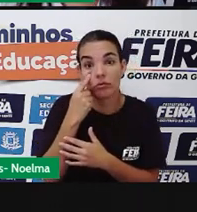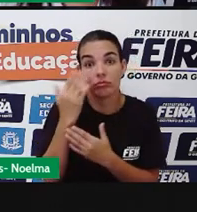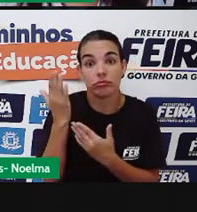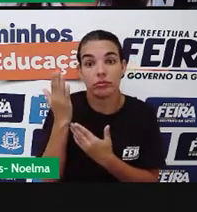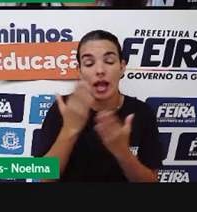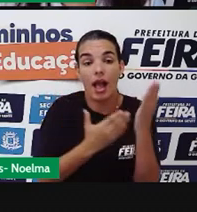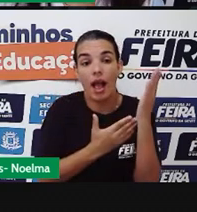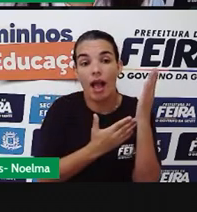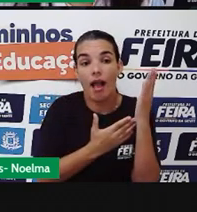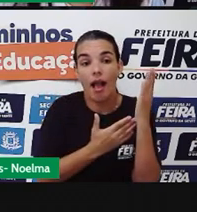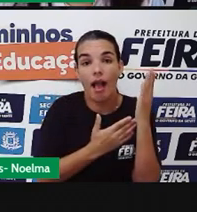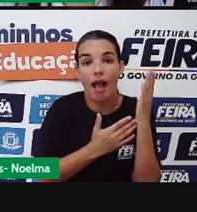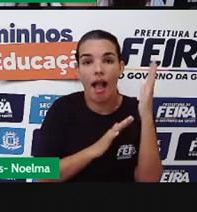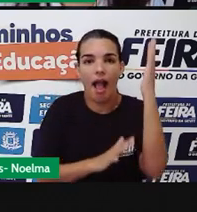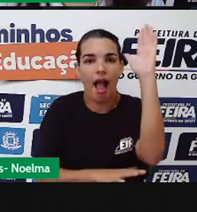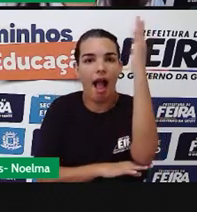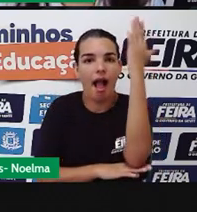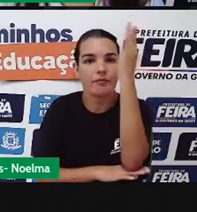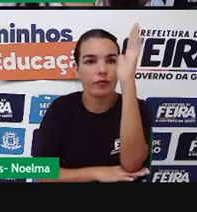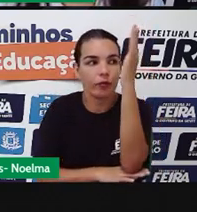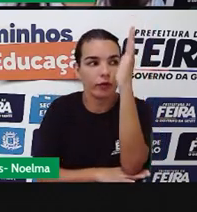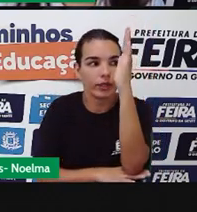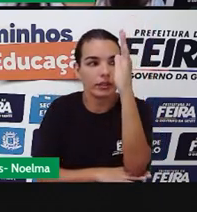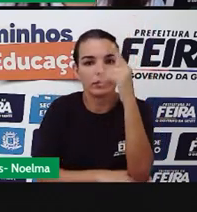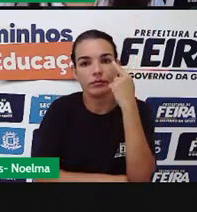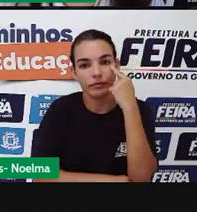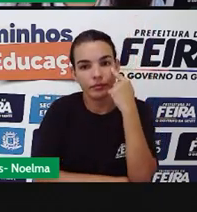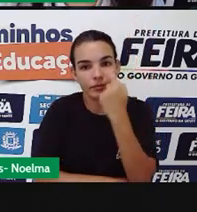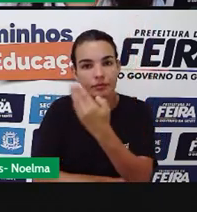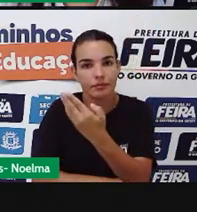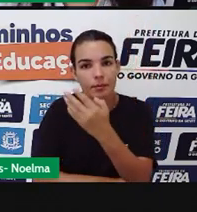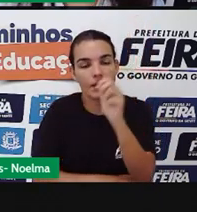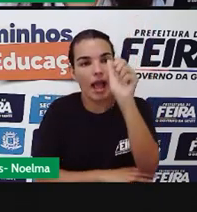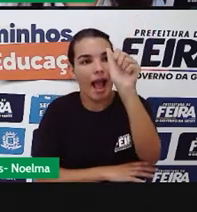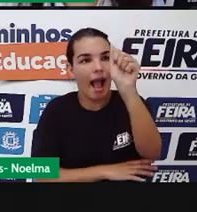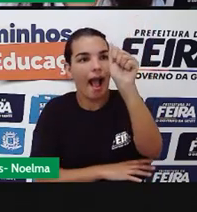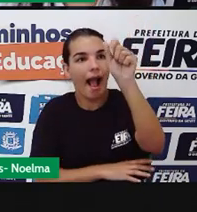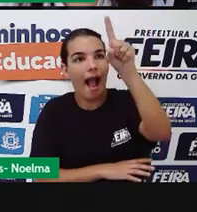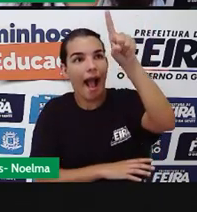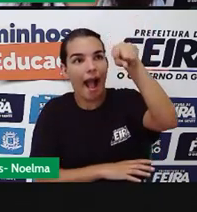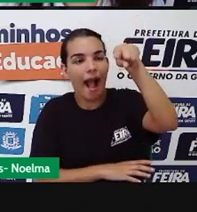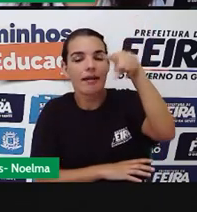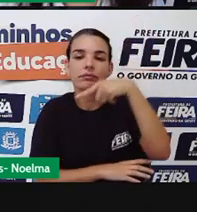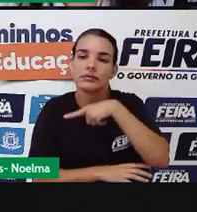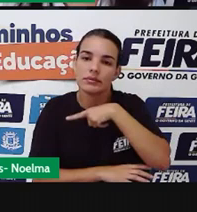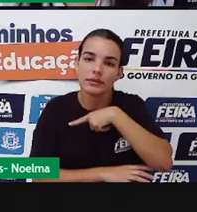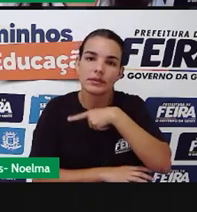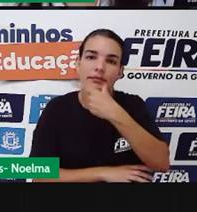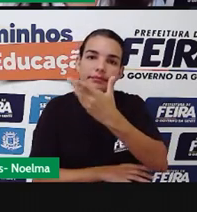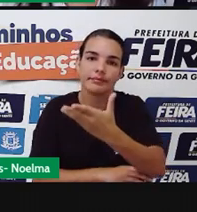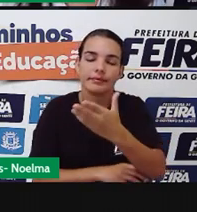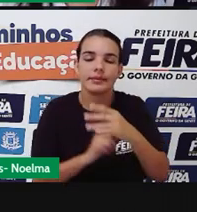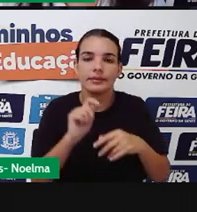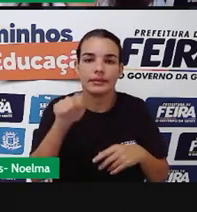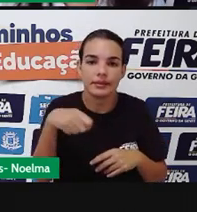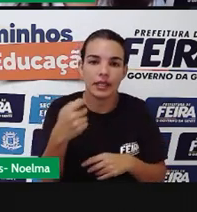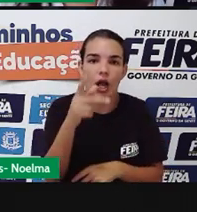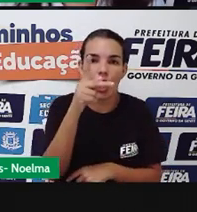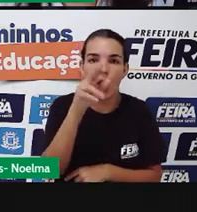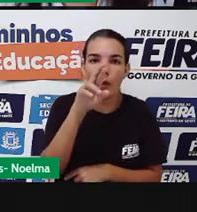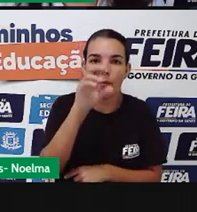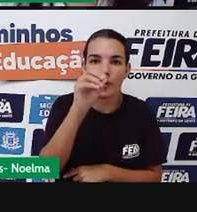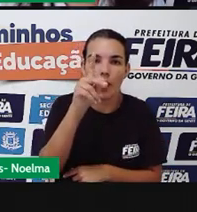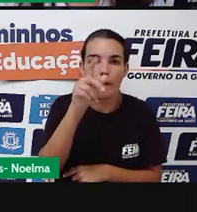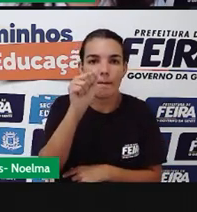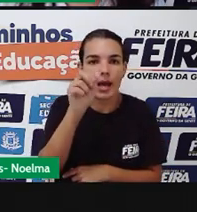Árvore. O ar saiu com maior intensidade, que é a antepenúltima sílaba. Então, a